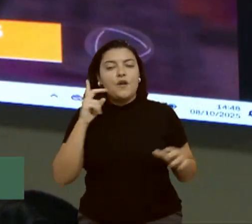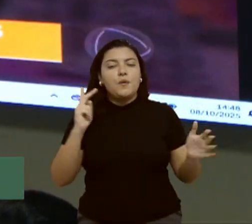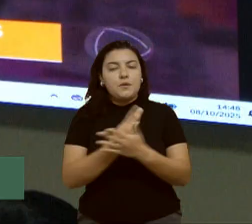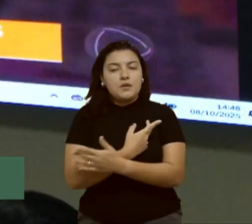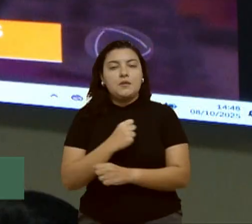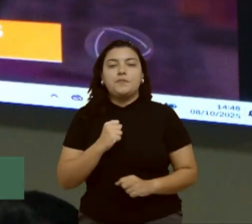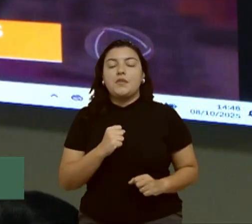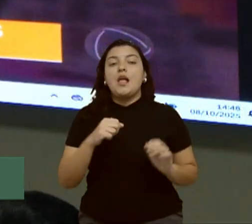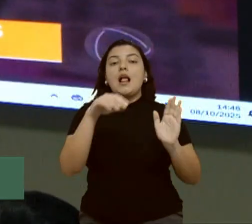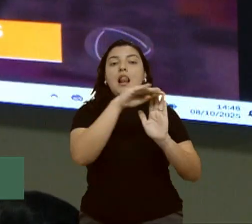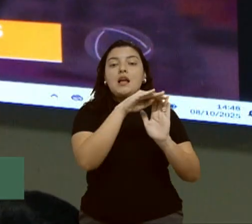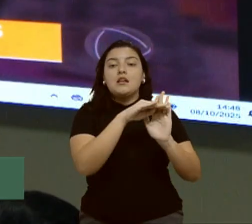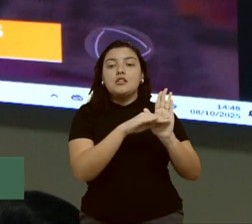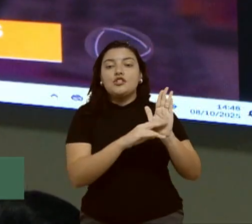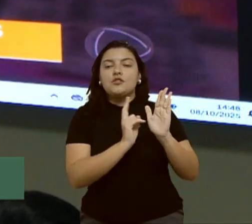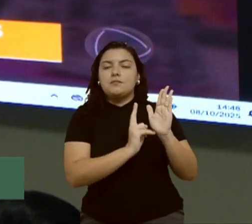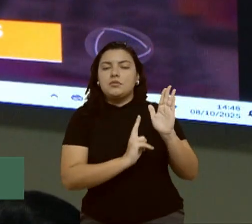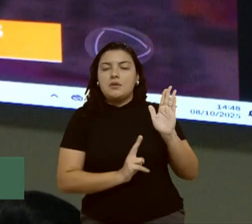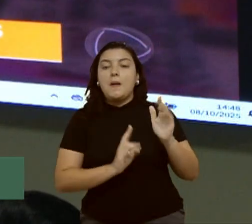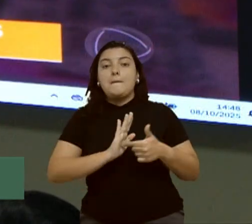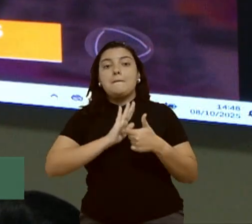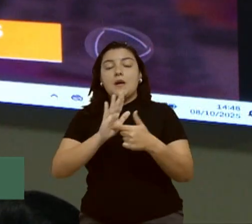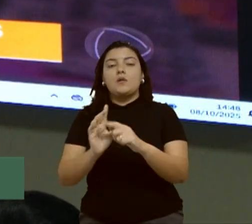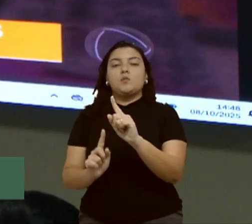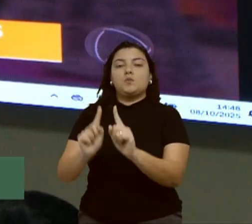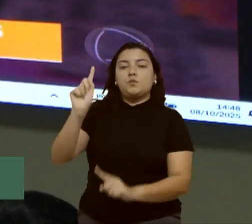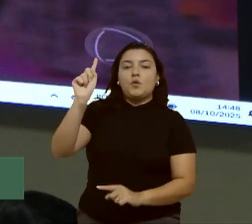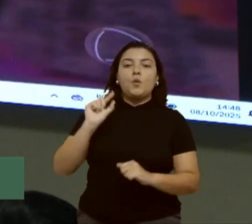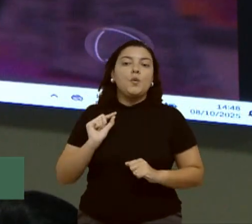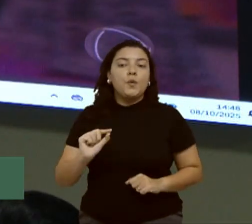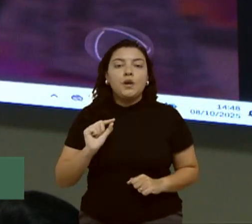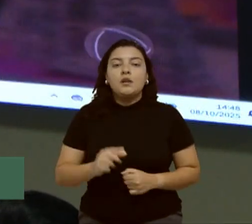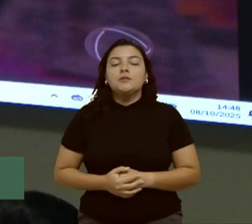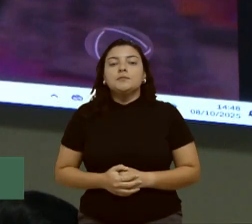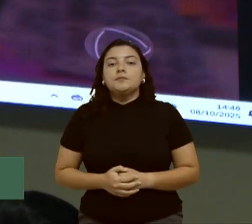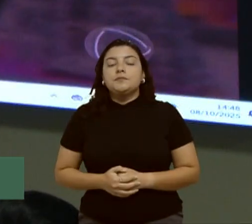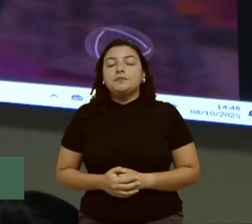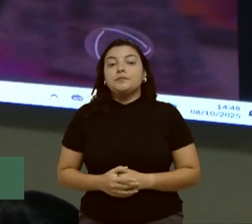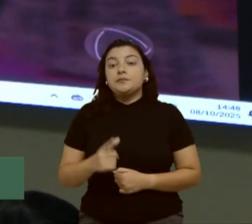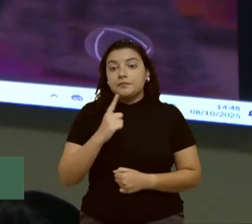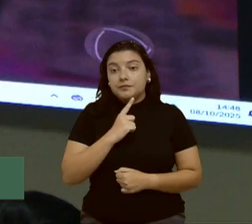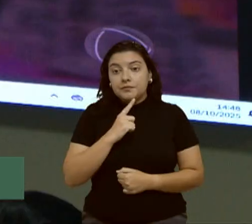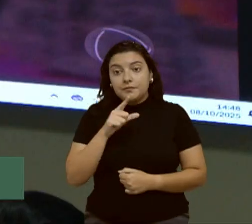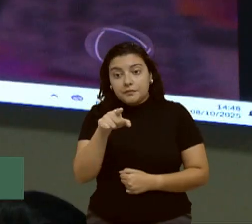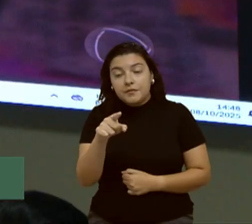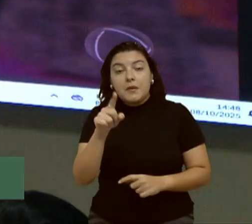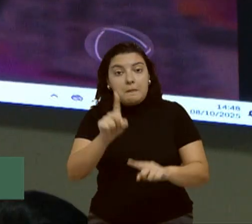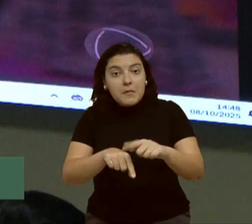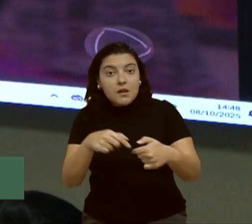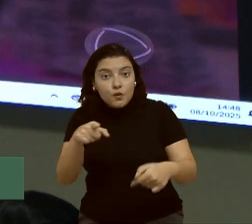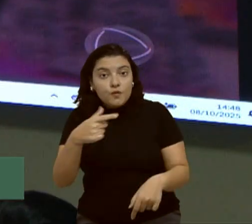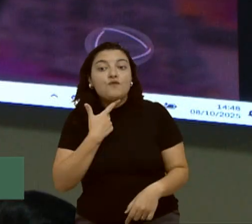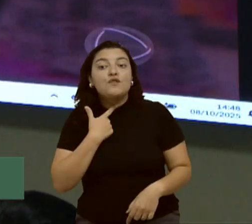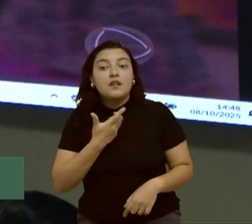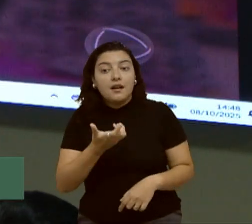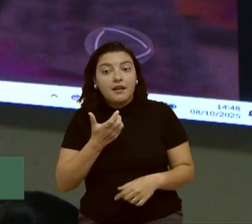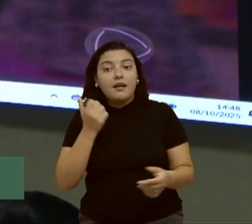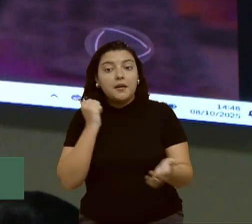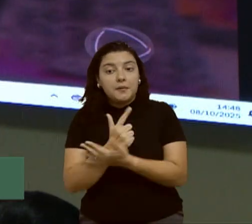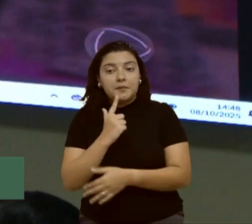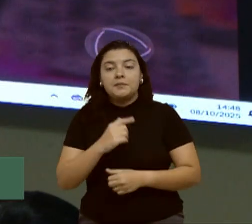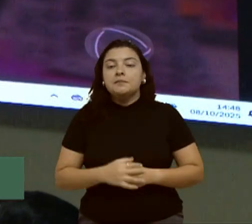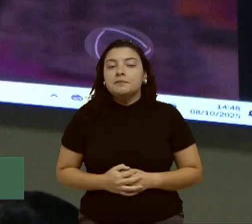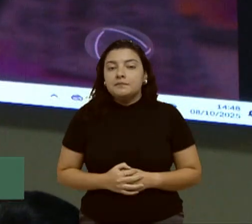A lista de itens que já apresentam alta está assim. Veja se tem aí algum produto que você está